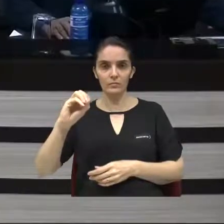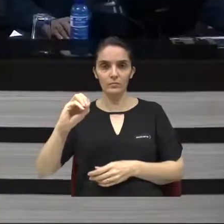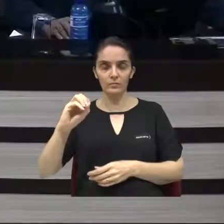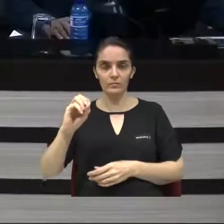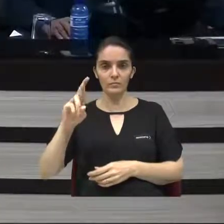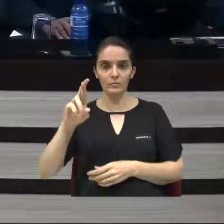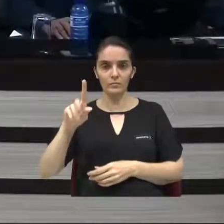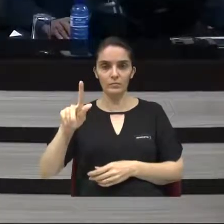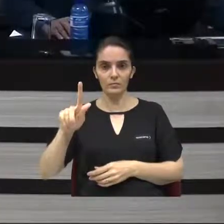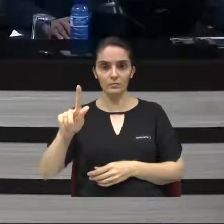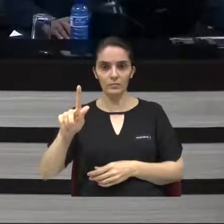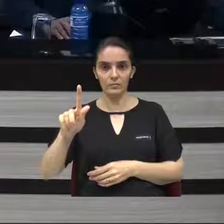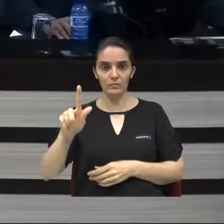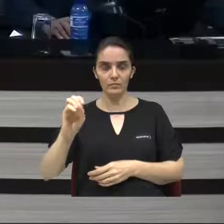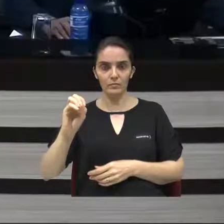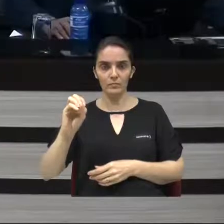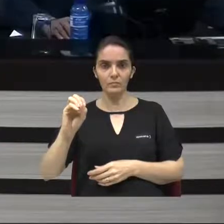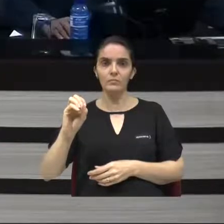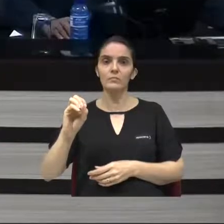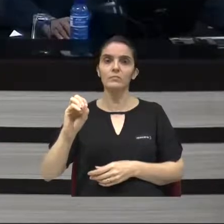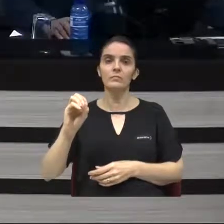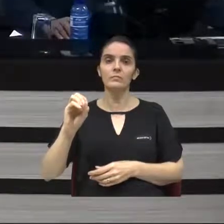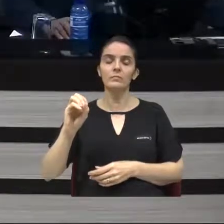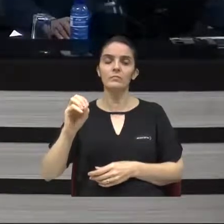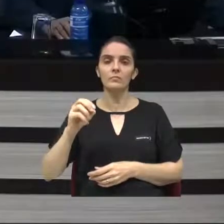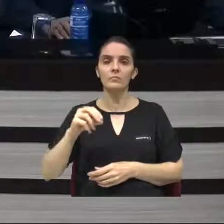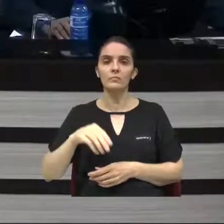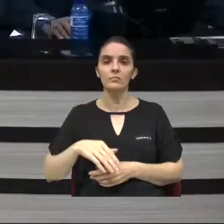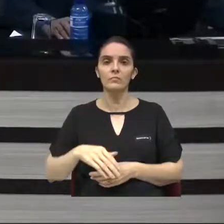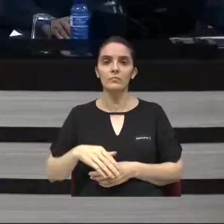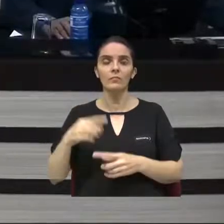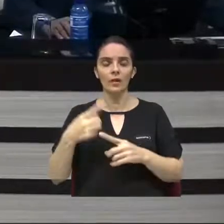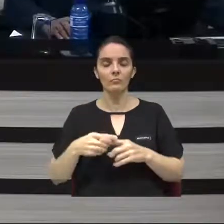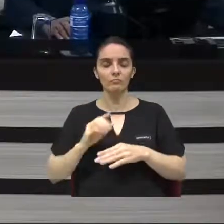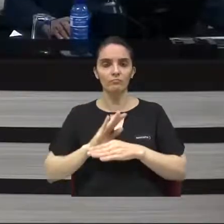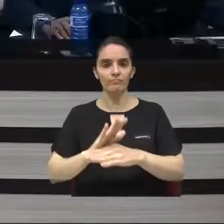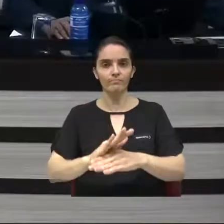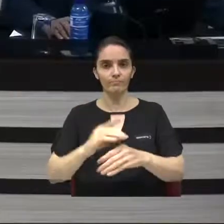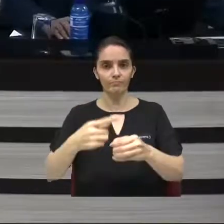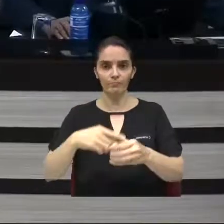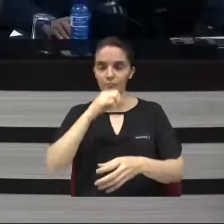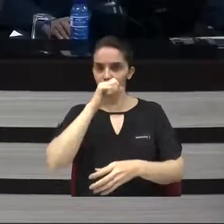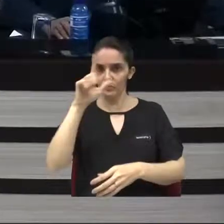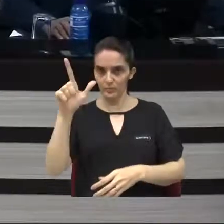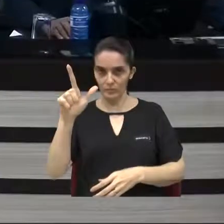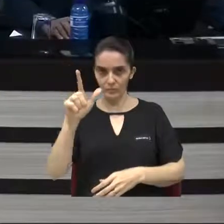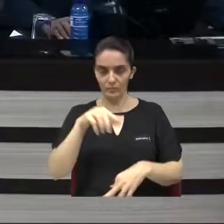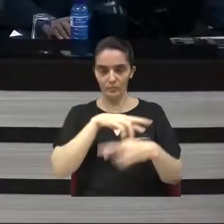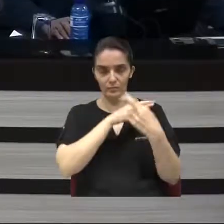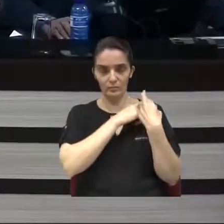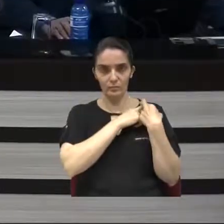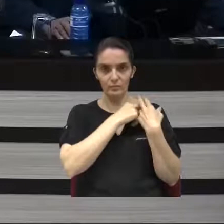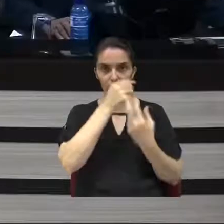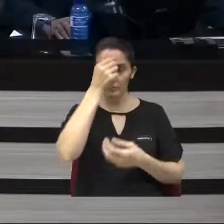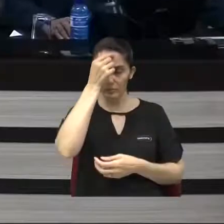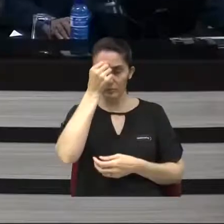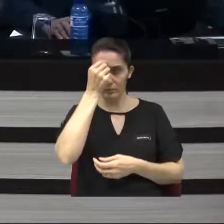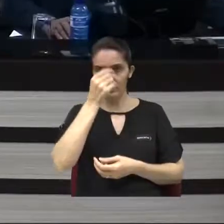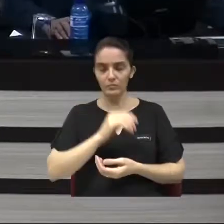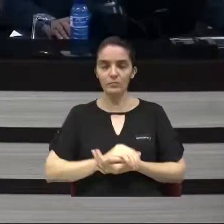Dorrego Barros Neto, pelos relevantes serviços prestados ao município de Limeira. Autoria, Dr. Rafael